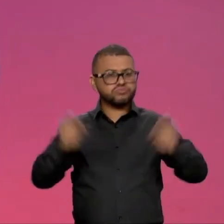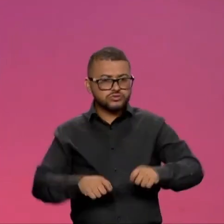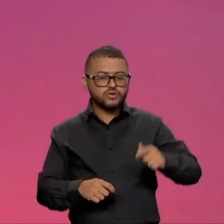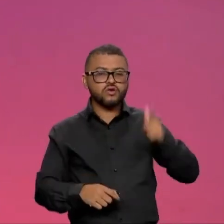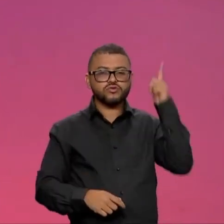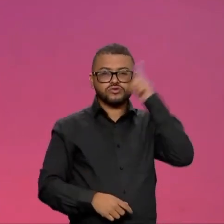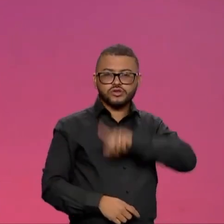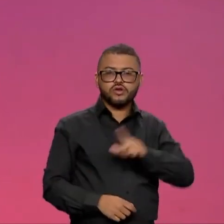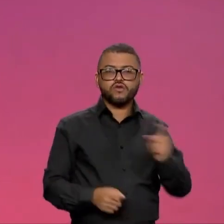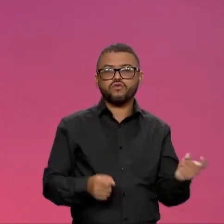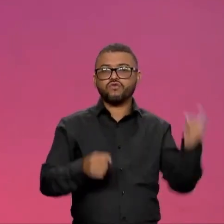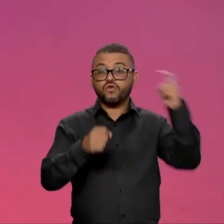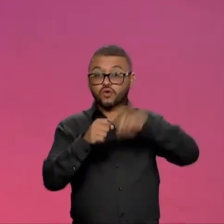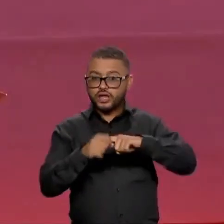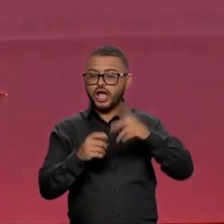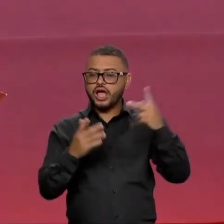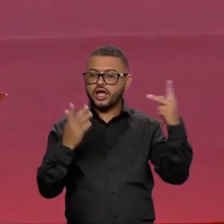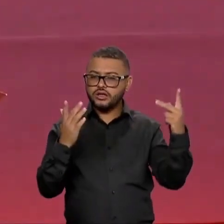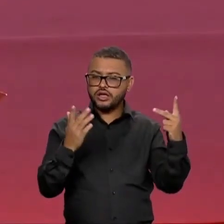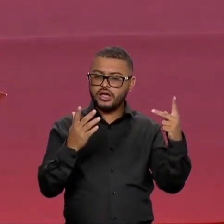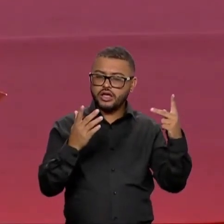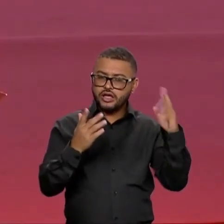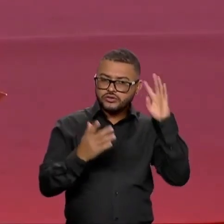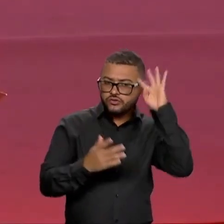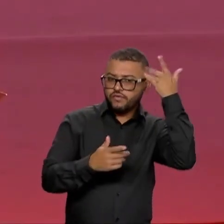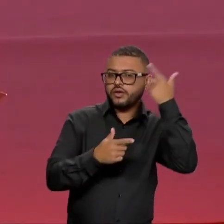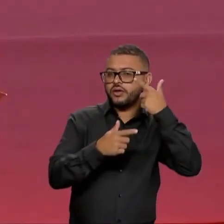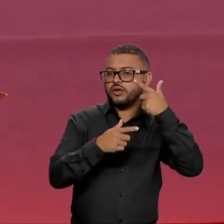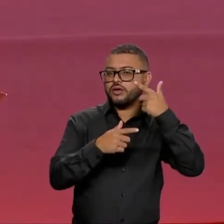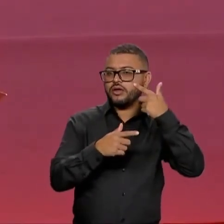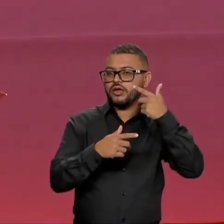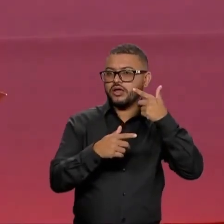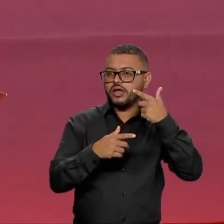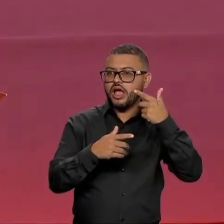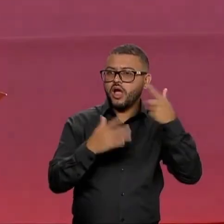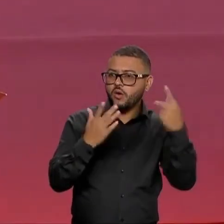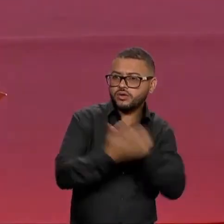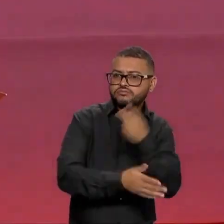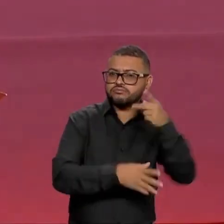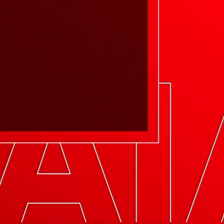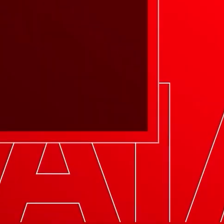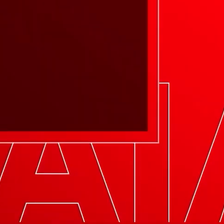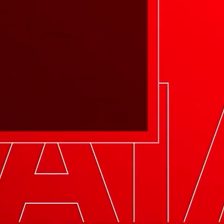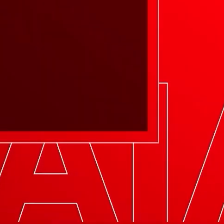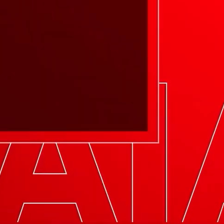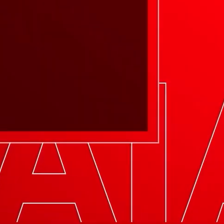tentar fazer as coisas acontecer nesse país. E vai acontecer.